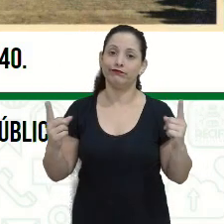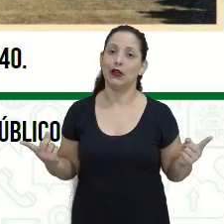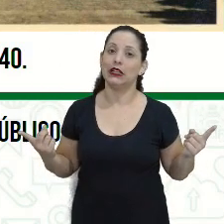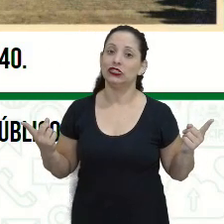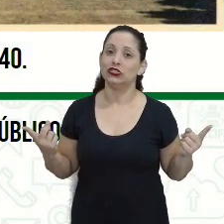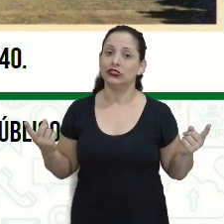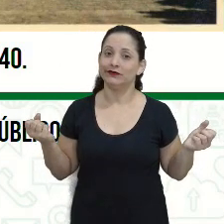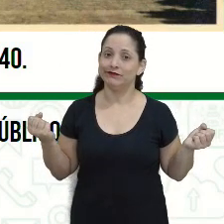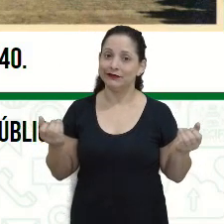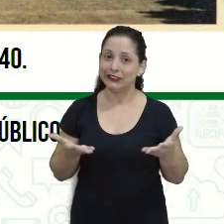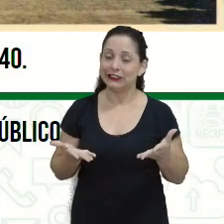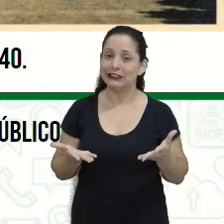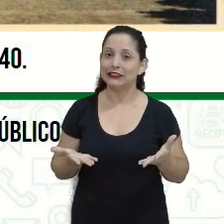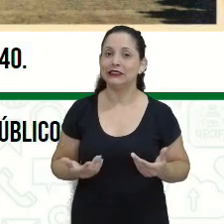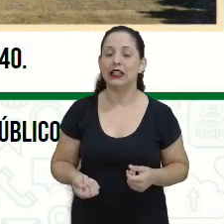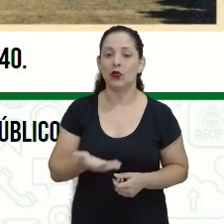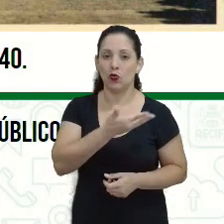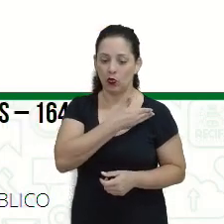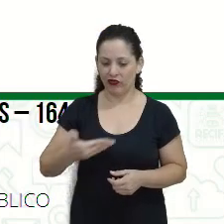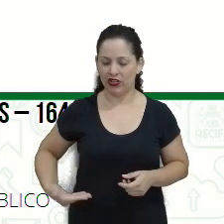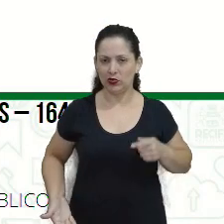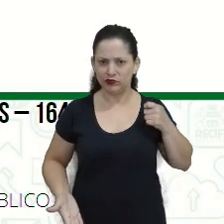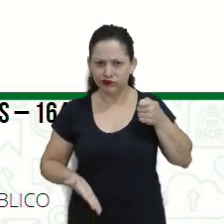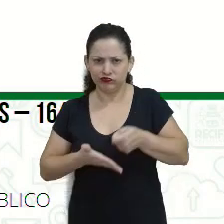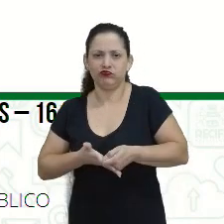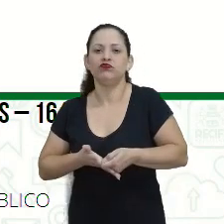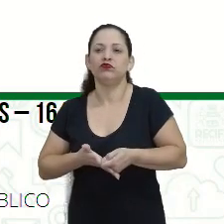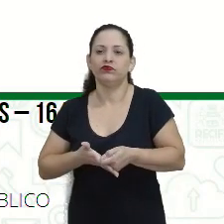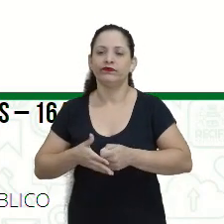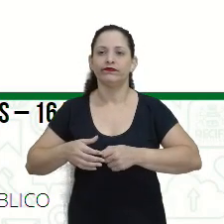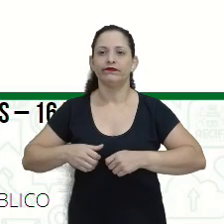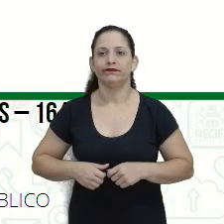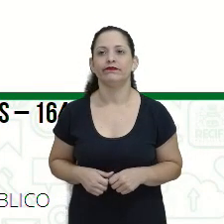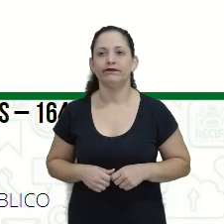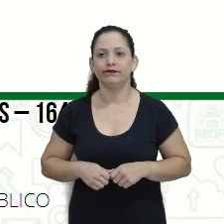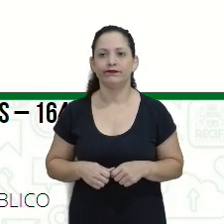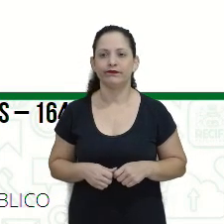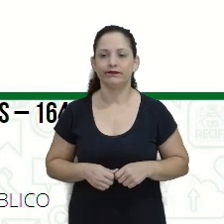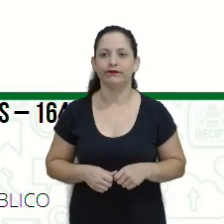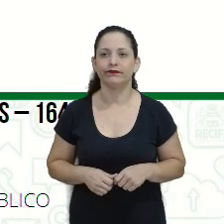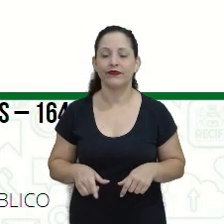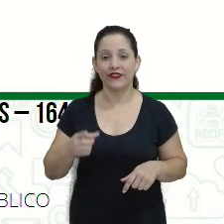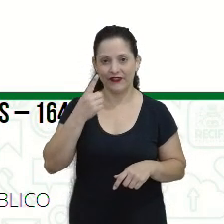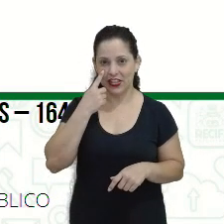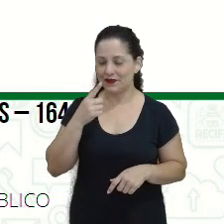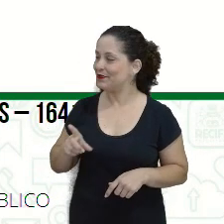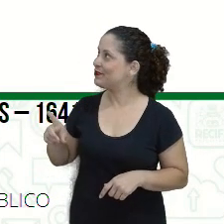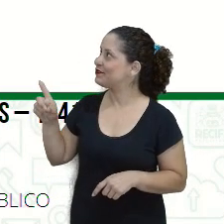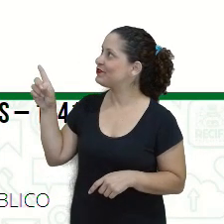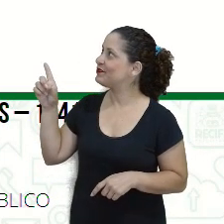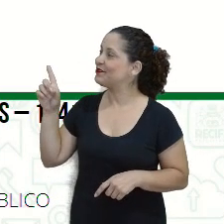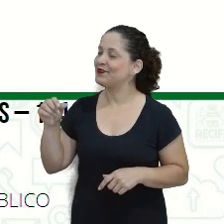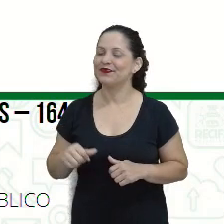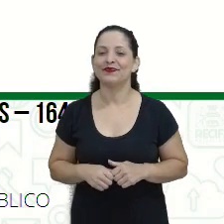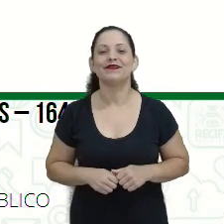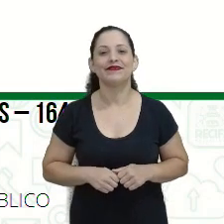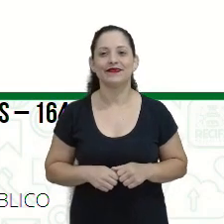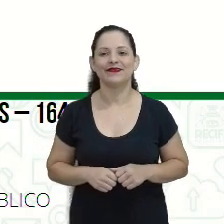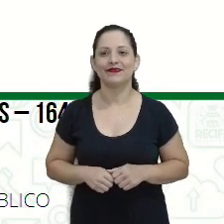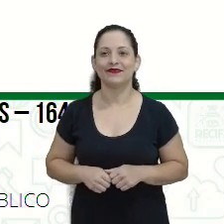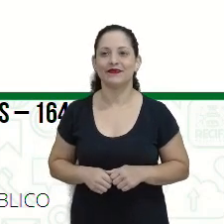E o poder público deveria ser mais presente nisso, mas vamos lá. Vejam essa imagem.